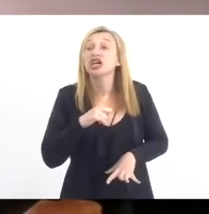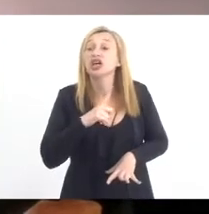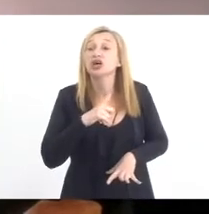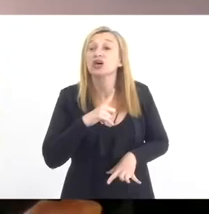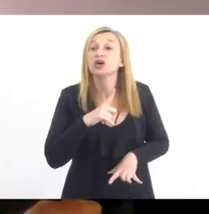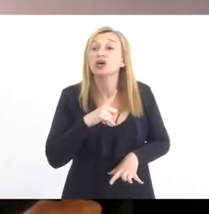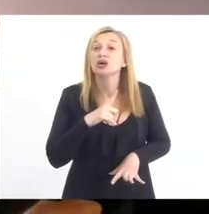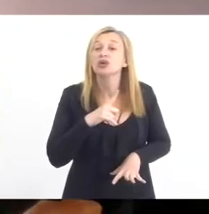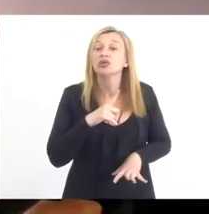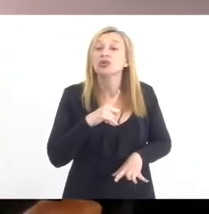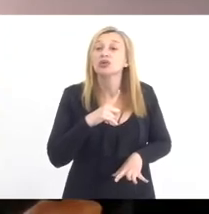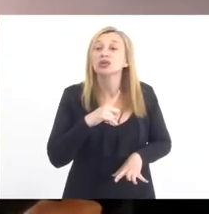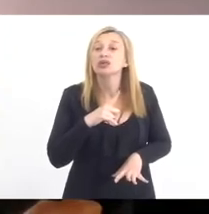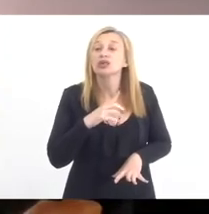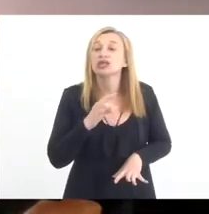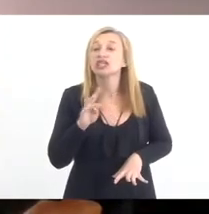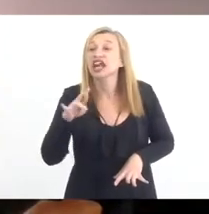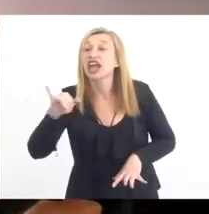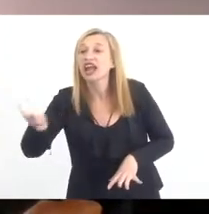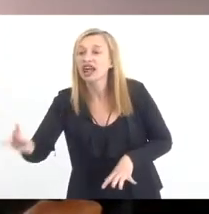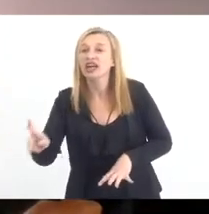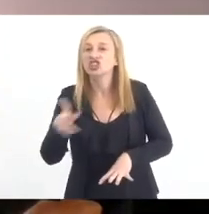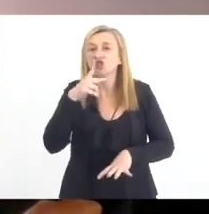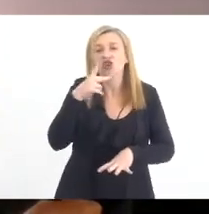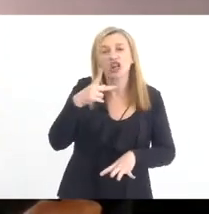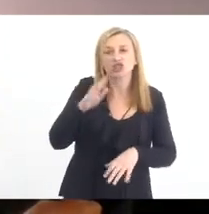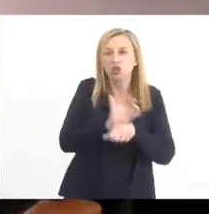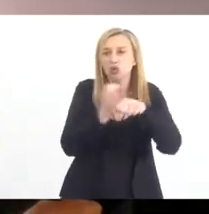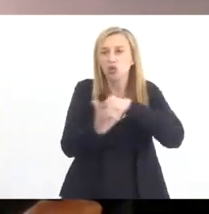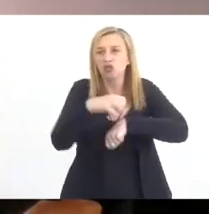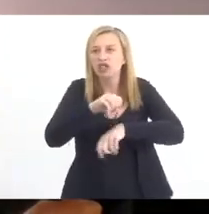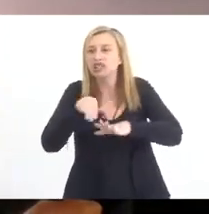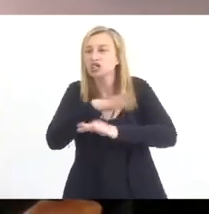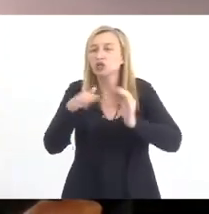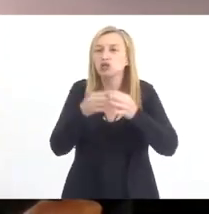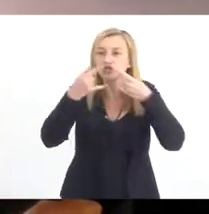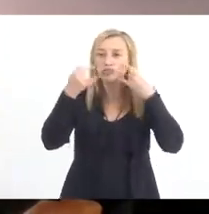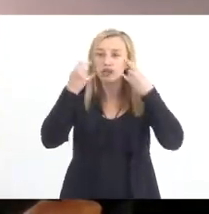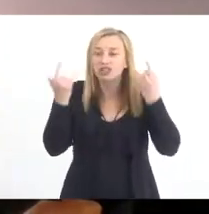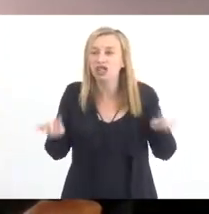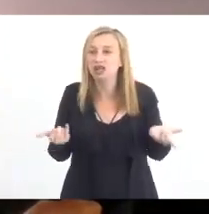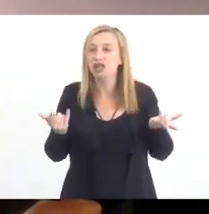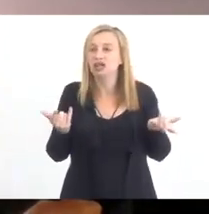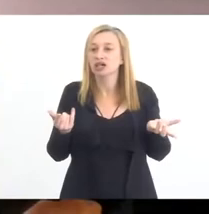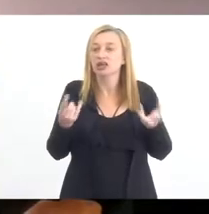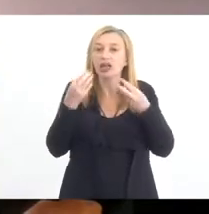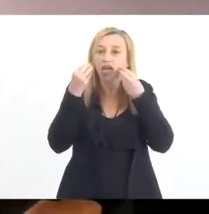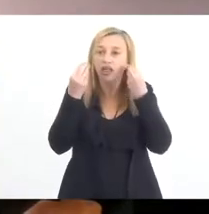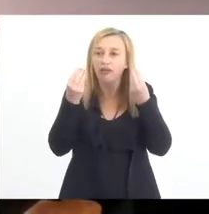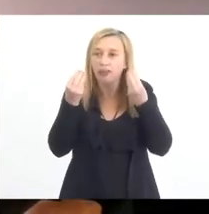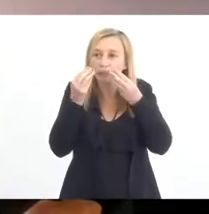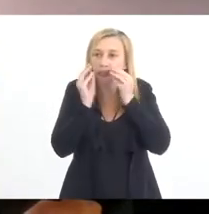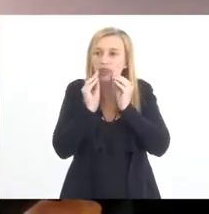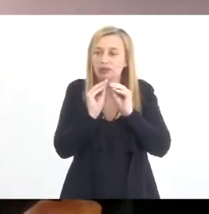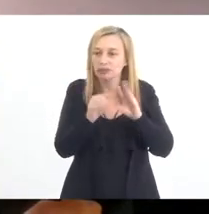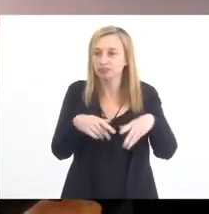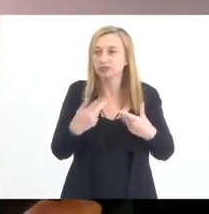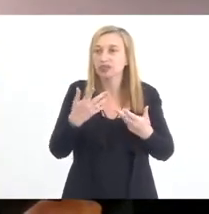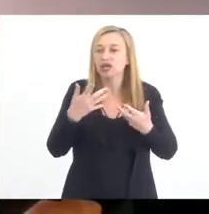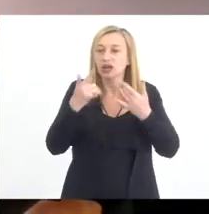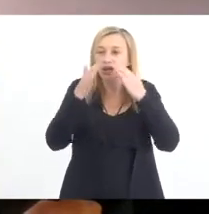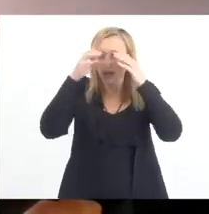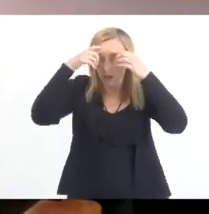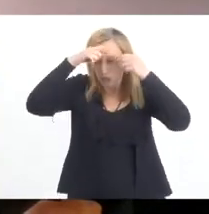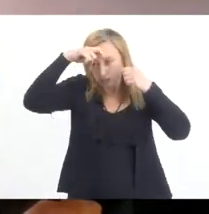o trailer. Eu estou falando do Covid porque a gente está nessa situação, está todo mundo de máscara aqui, eu estou aqui cheio de saliva na minha máscara, tá? E suando